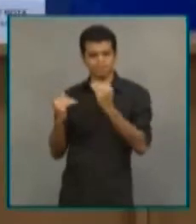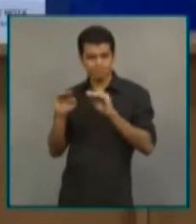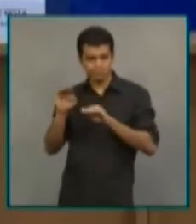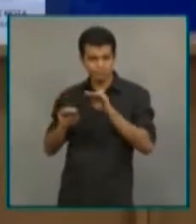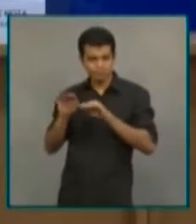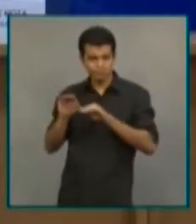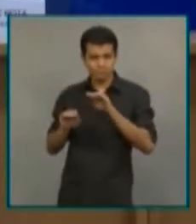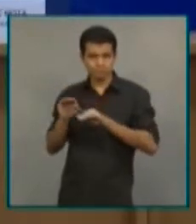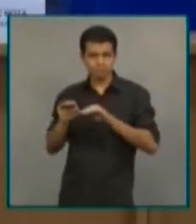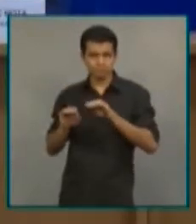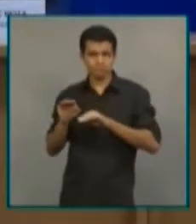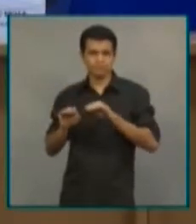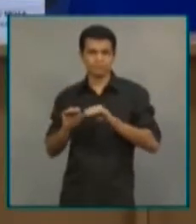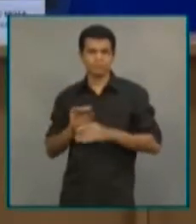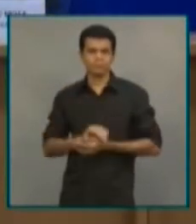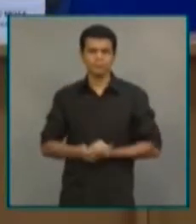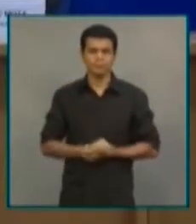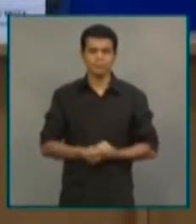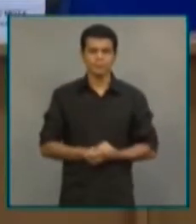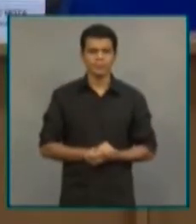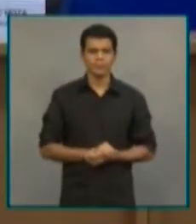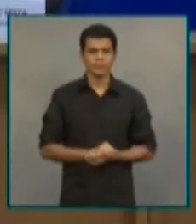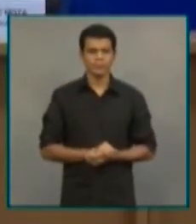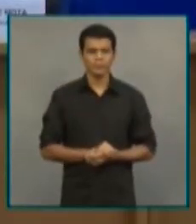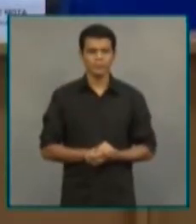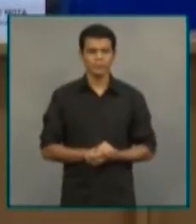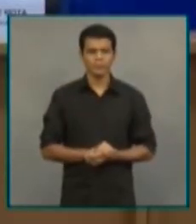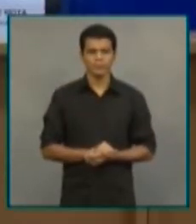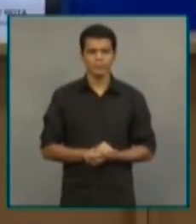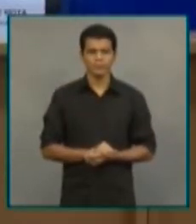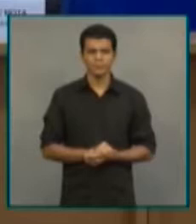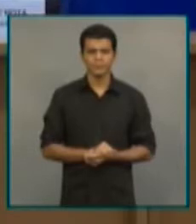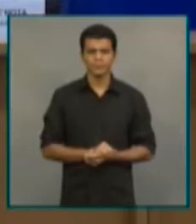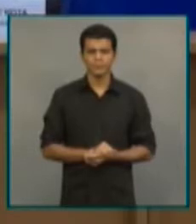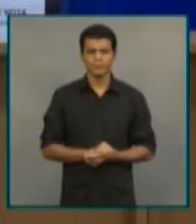até lá. O tema, deputado Aldir.